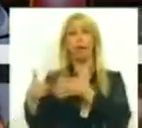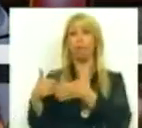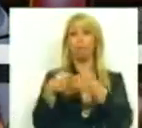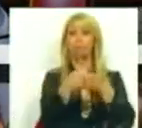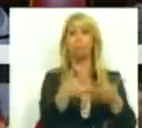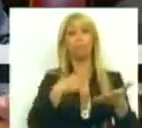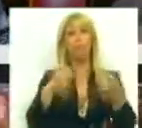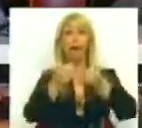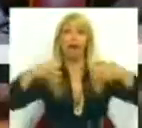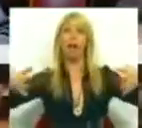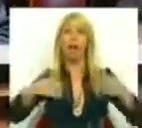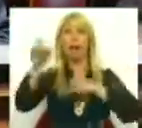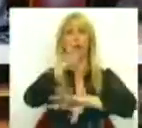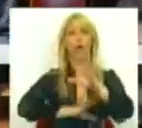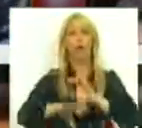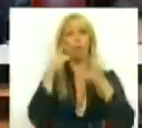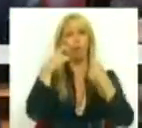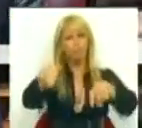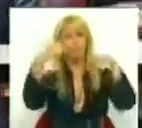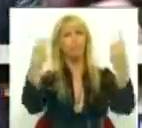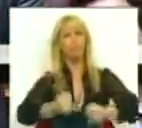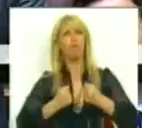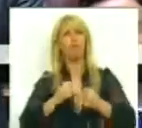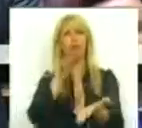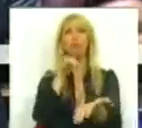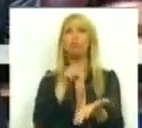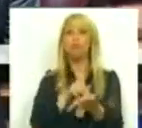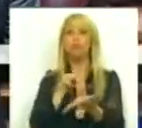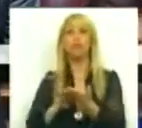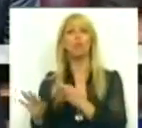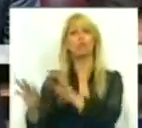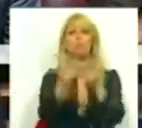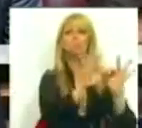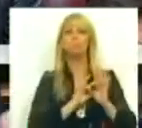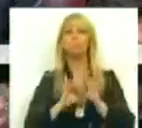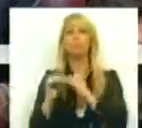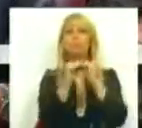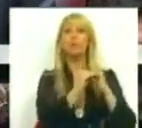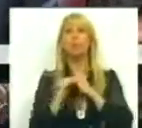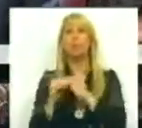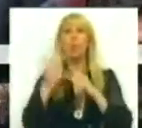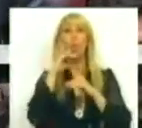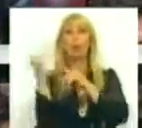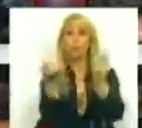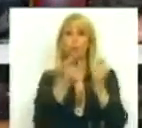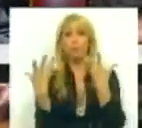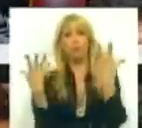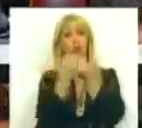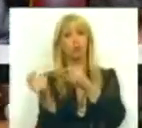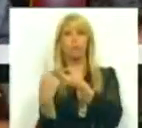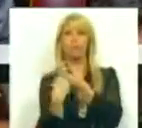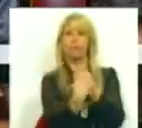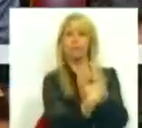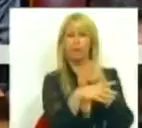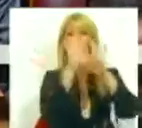com isso, visa também fortalecer a posição comum que podemos ter quando debatemos com os nossos parceiros.